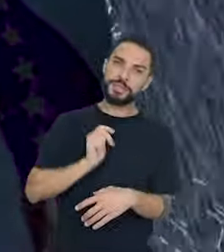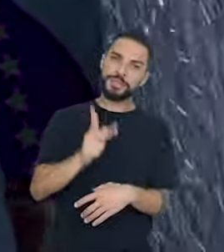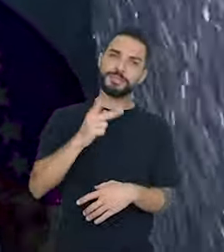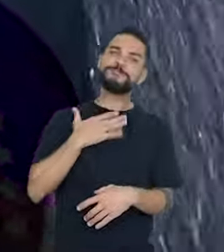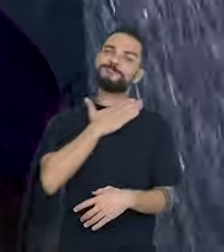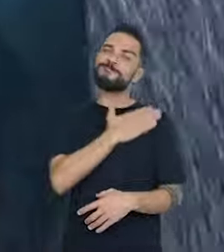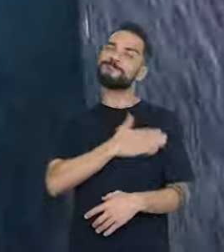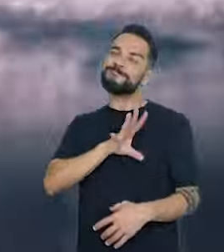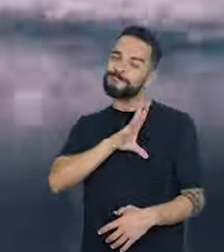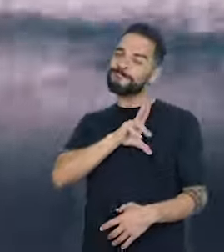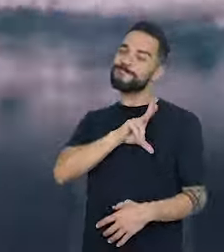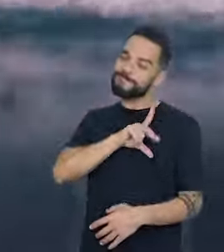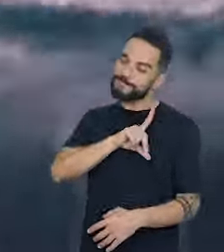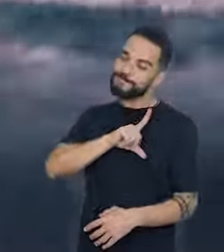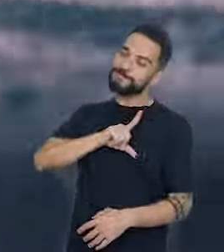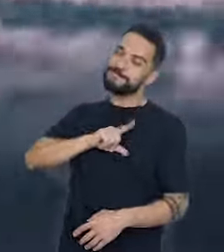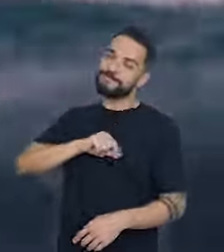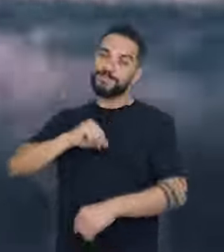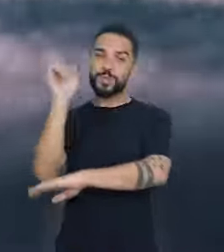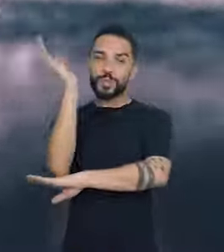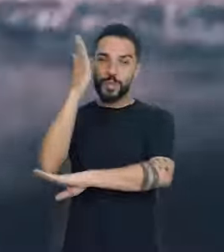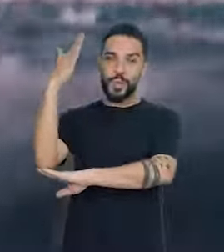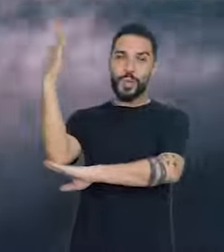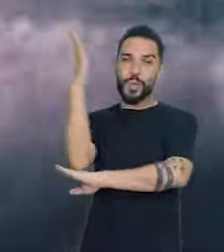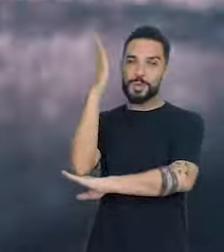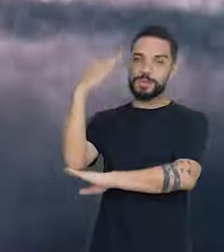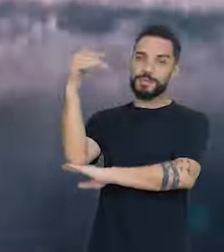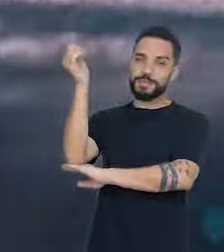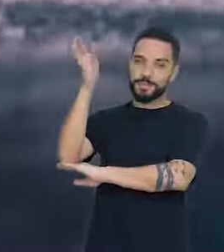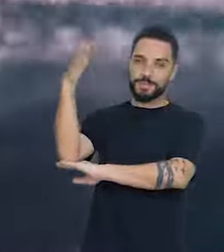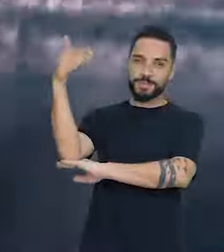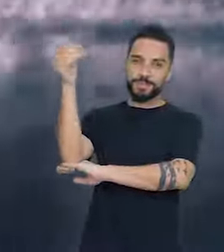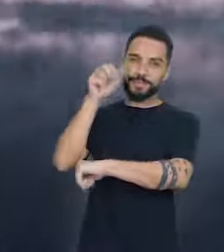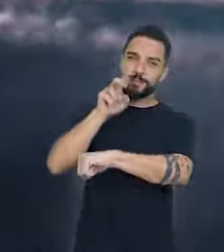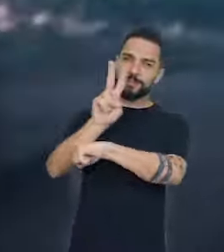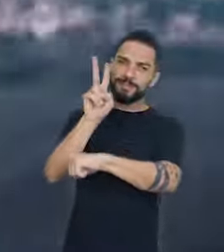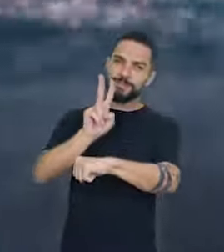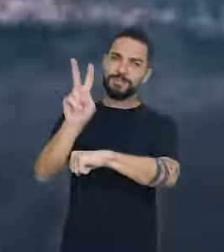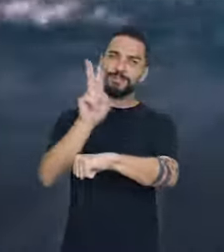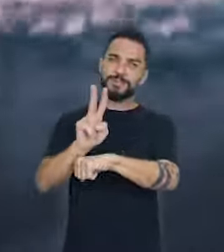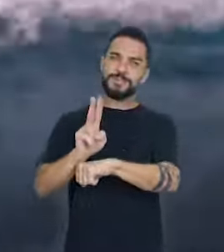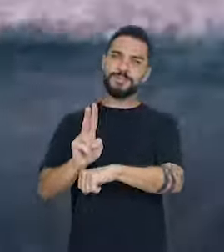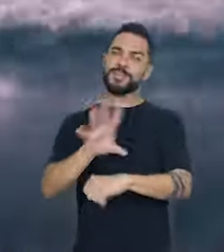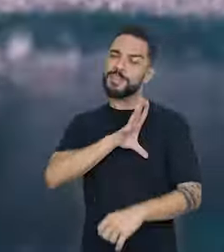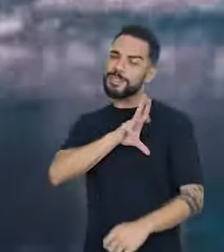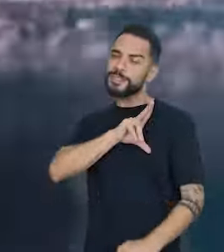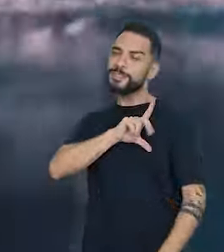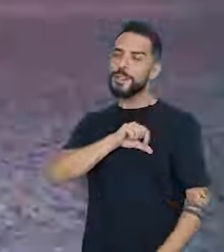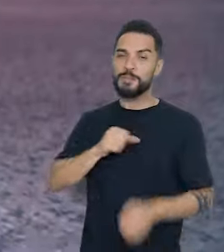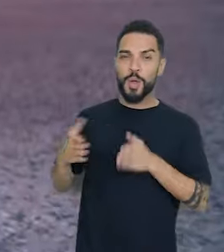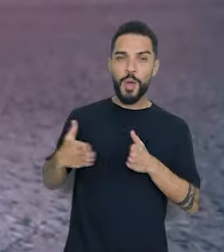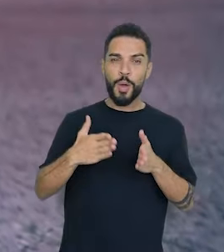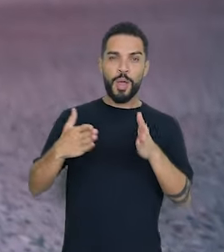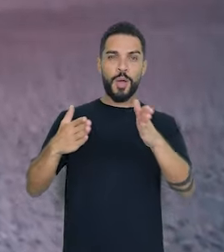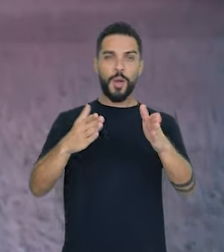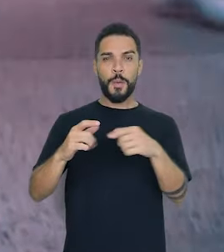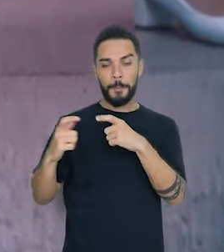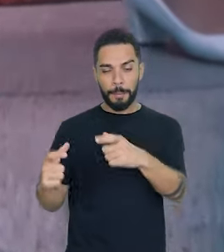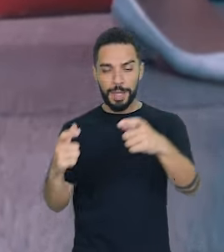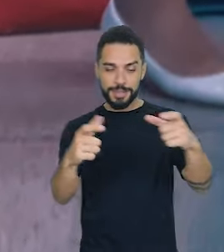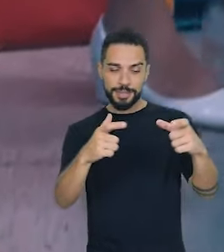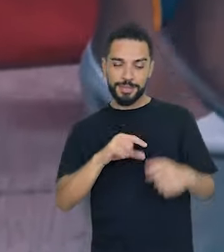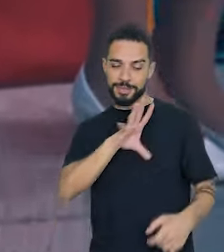primeiro. Guarda o pavilhão, com alma e fervor, na avenida ou na quadra, é